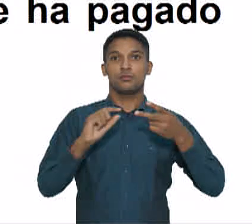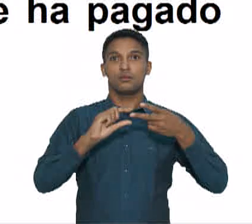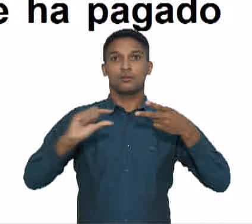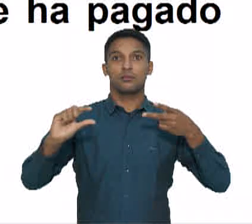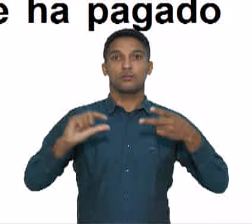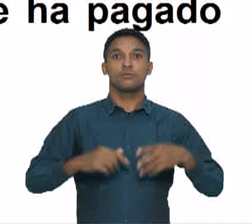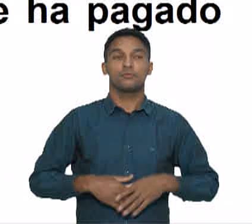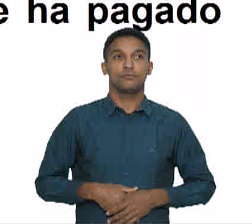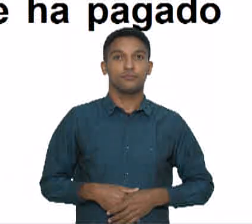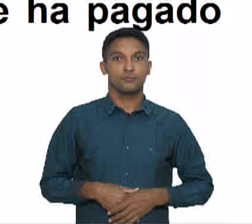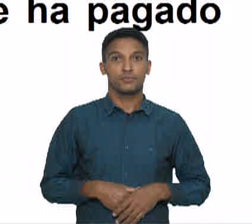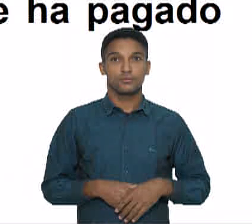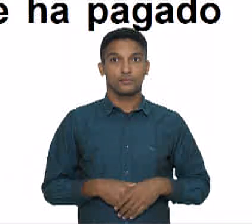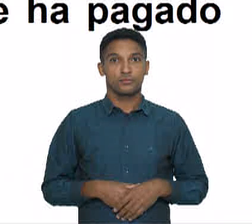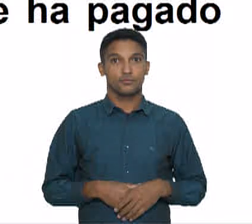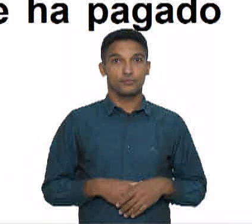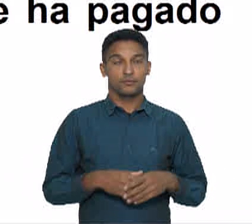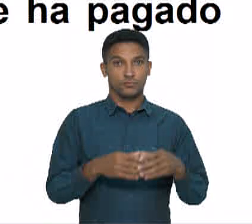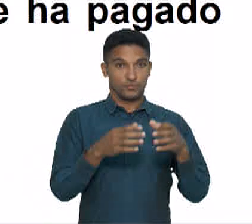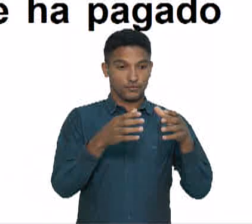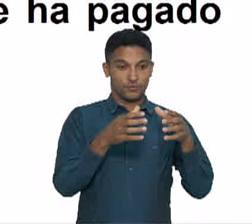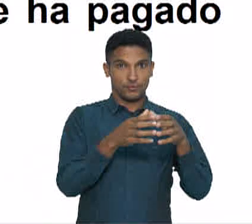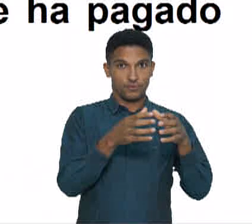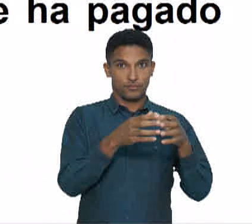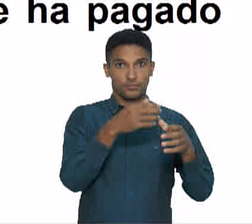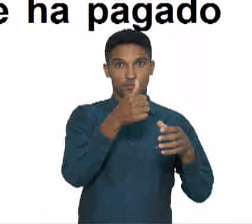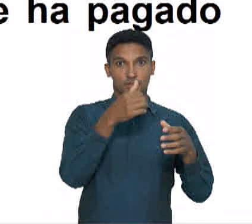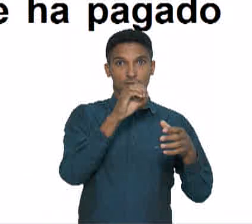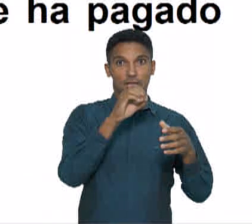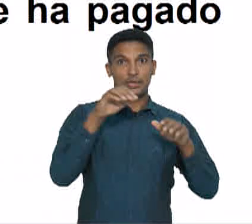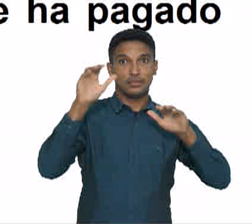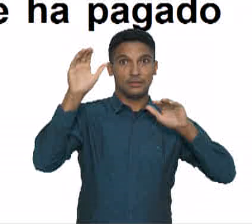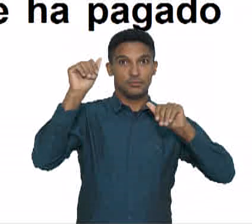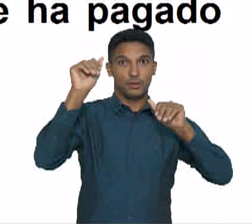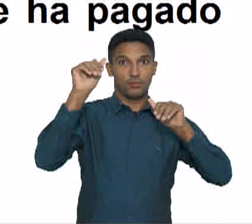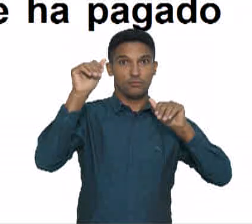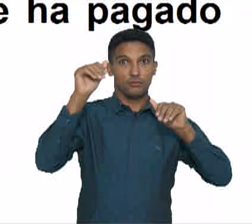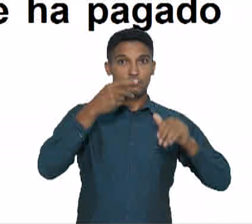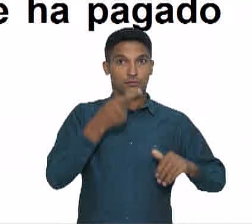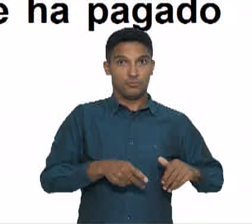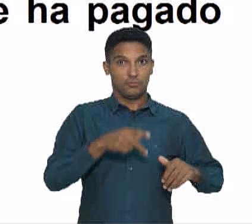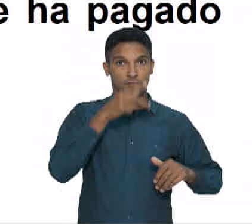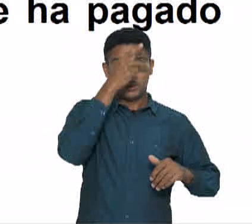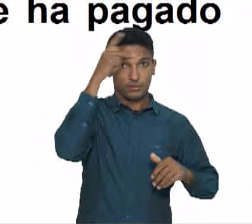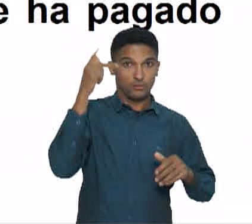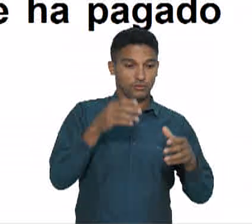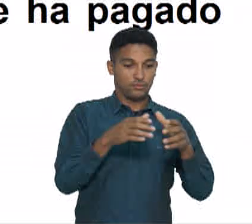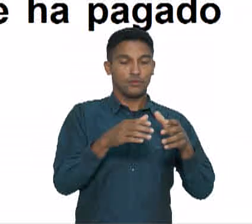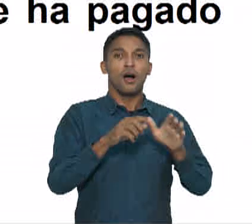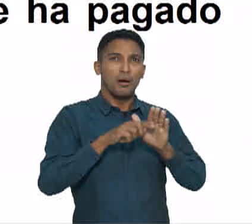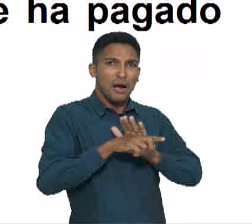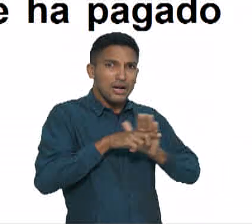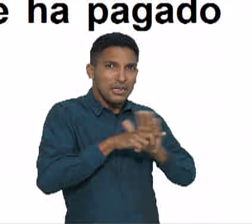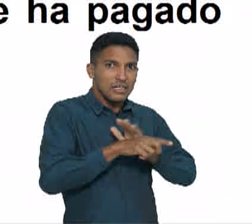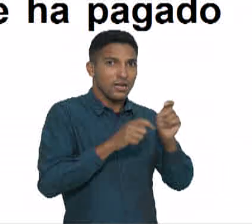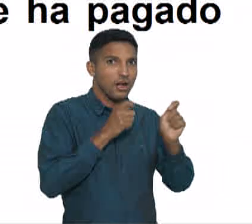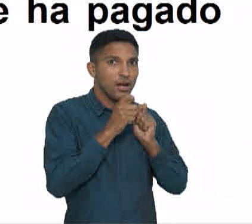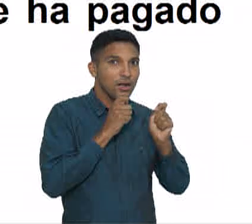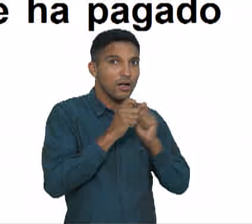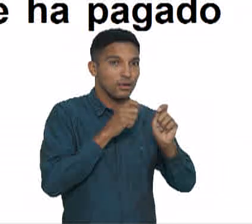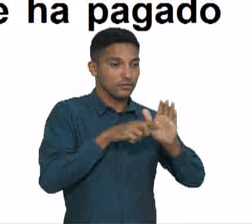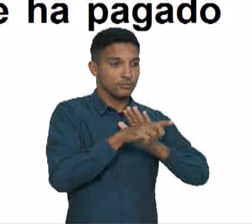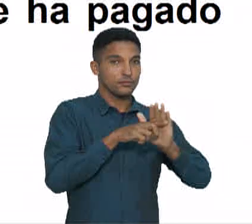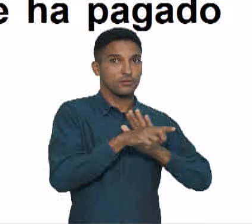de cada 10 espanhóis, ou seja, 9 de cada 10 espanhóis consultados, reconhecem